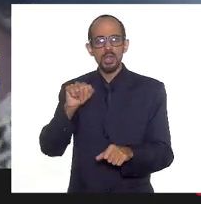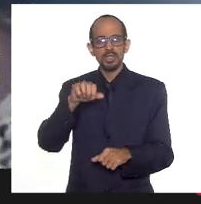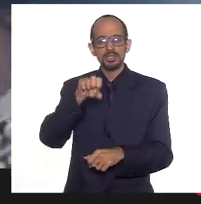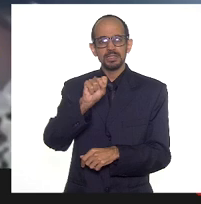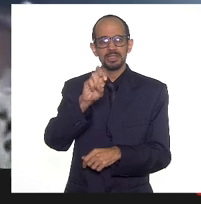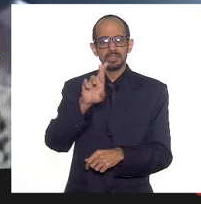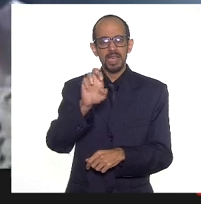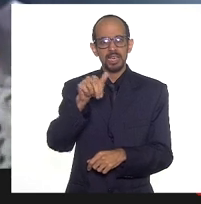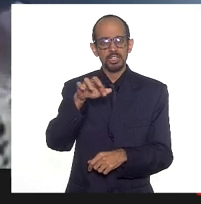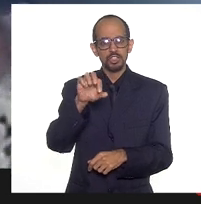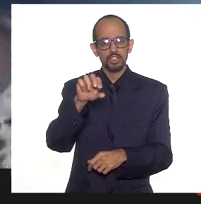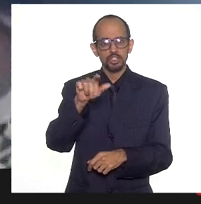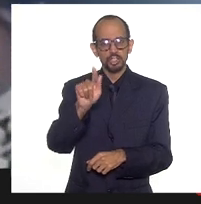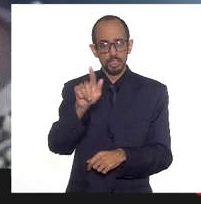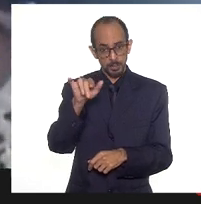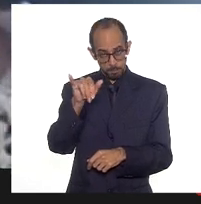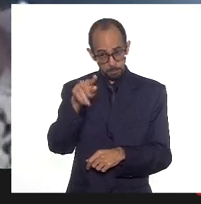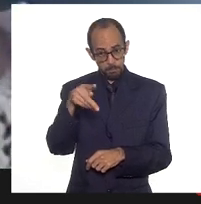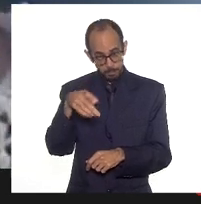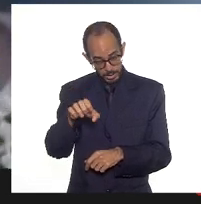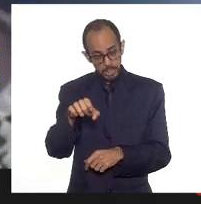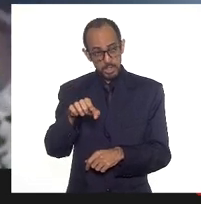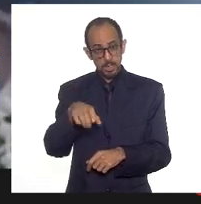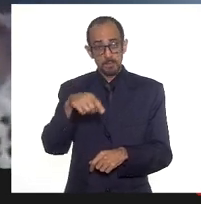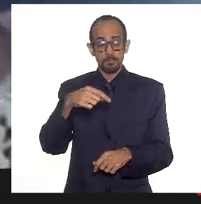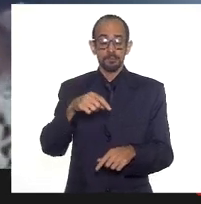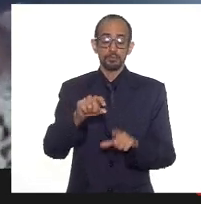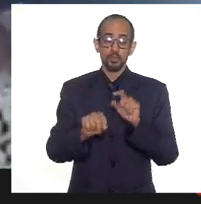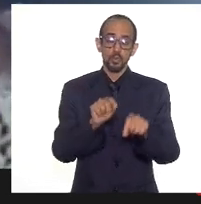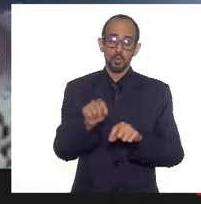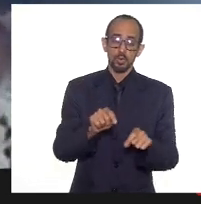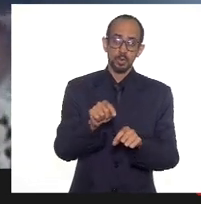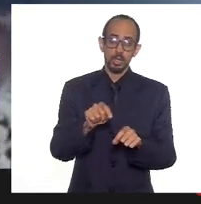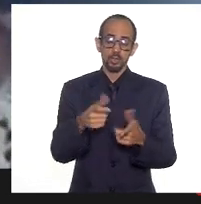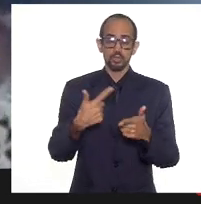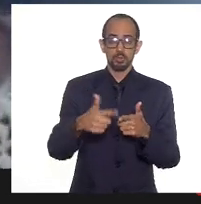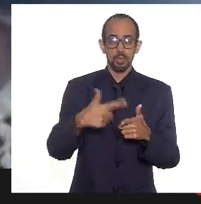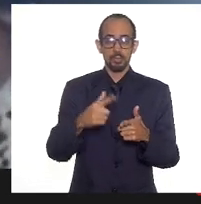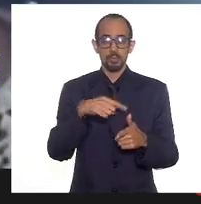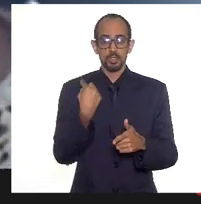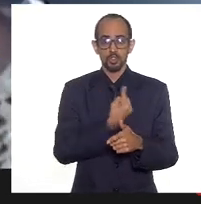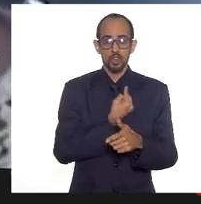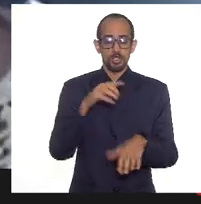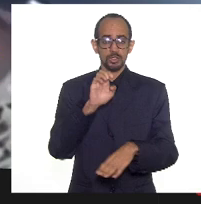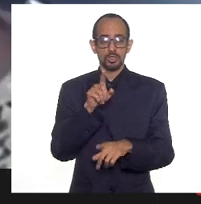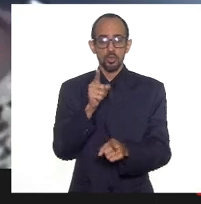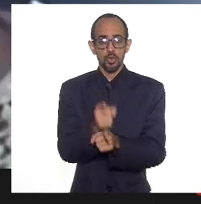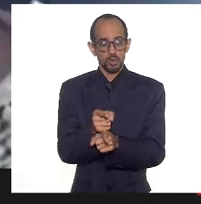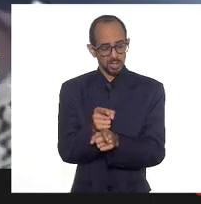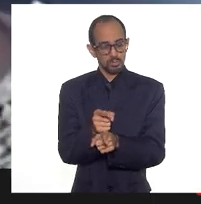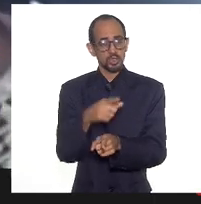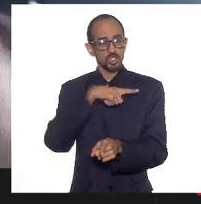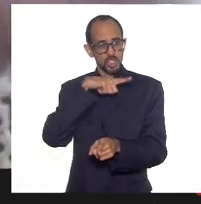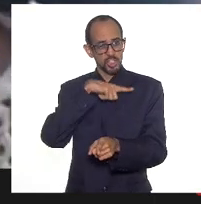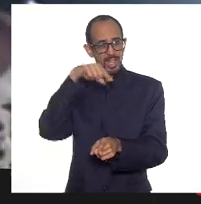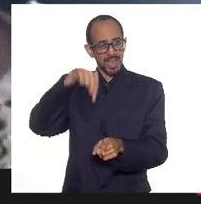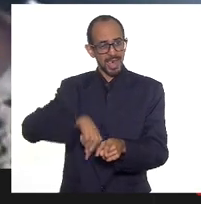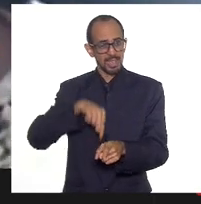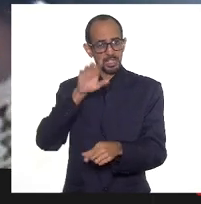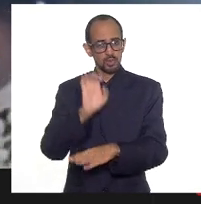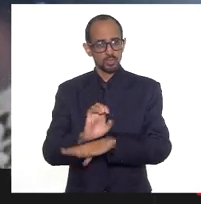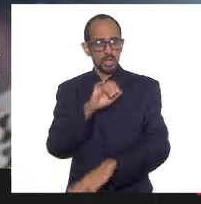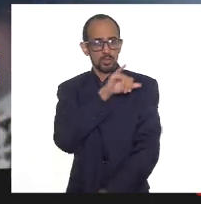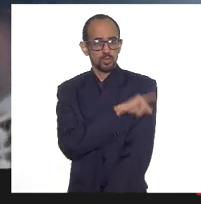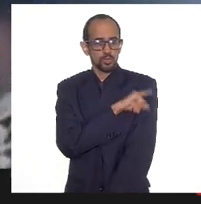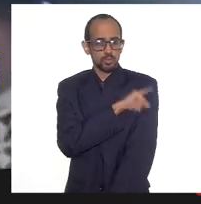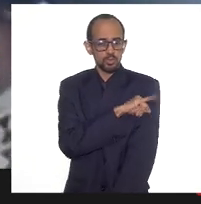mobilização política dos religiosos, chamando a atenção que os problemas que a gente encontra no Rio de Janeiro, talvez eles sejam um cenário